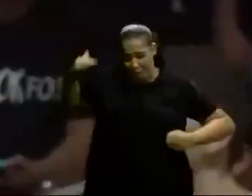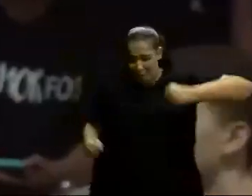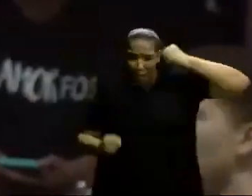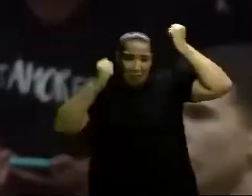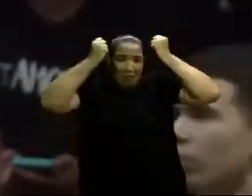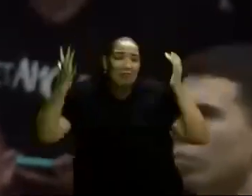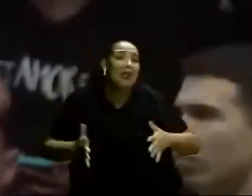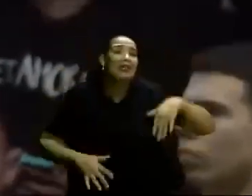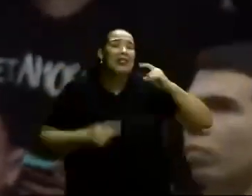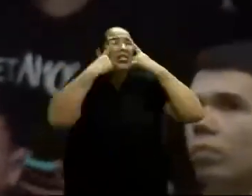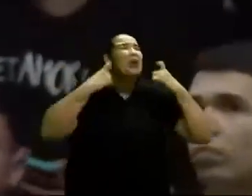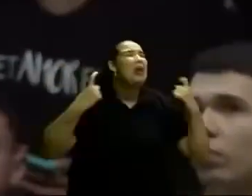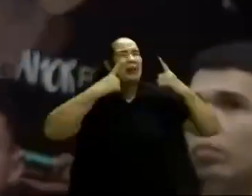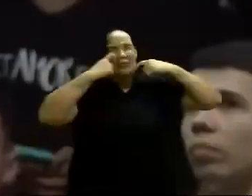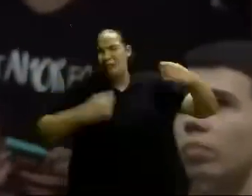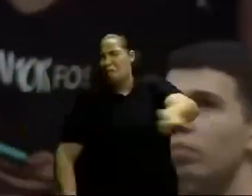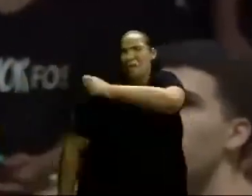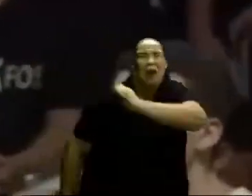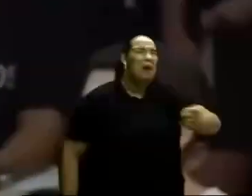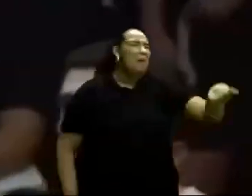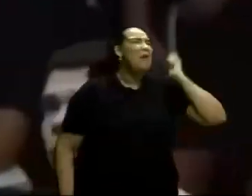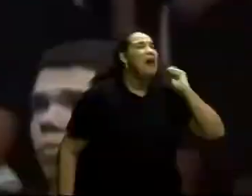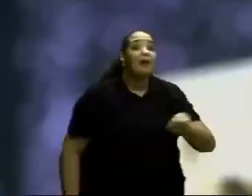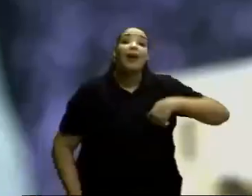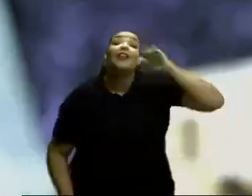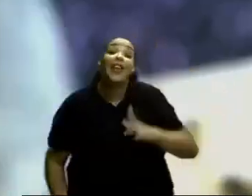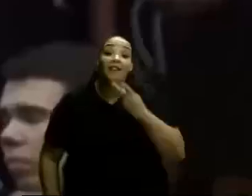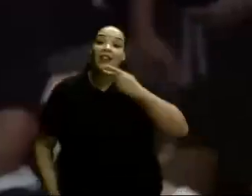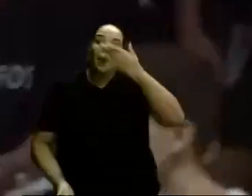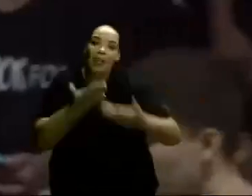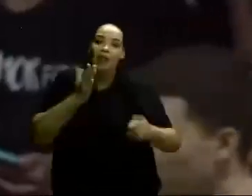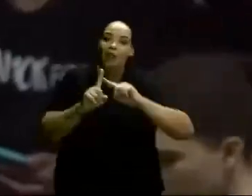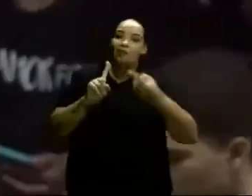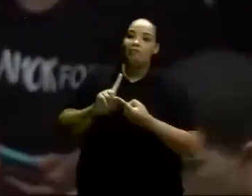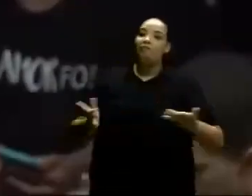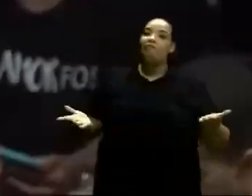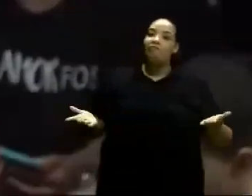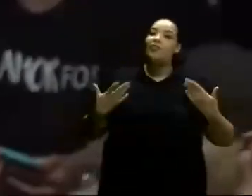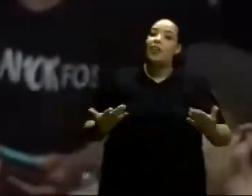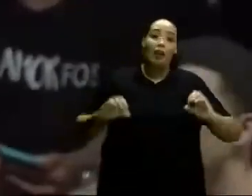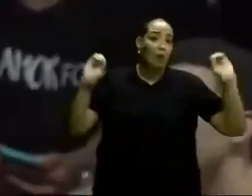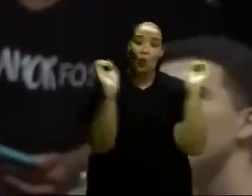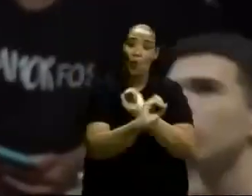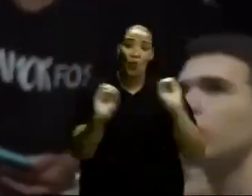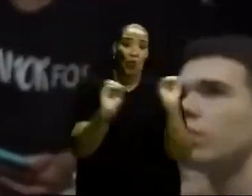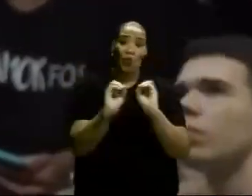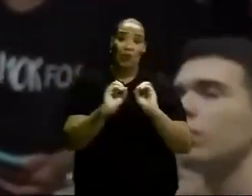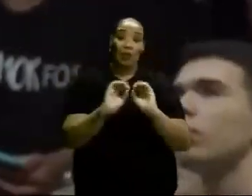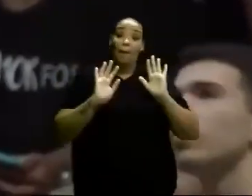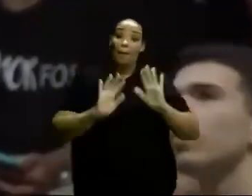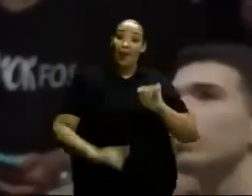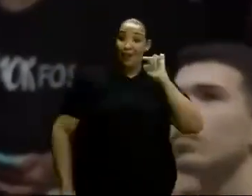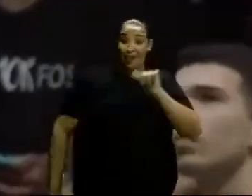cabeça, chorar, se bater? Quem julga uma mãe que perdeu um filho, gente? Ninguém. Só que